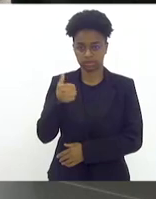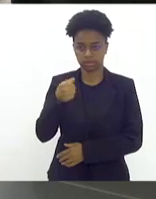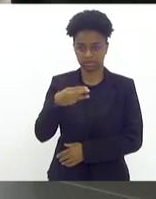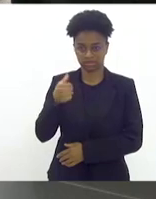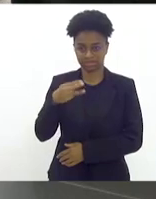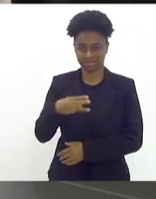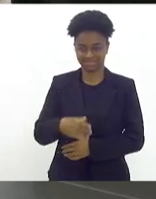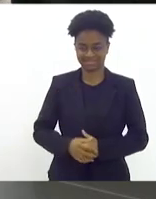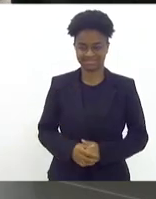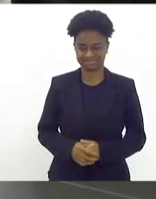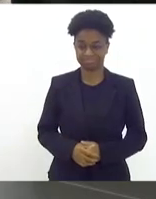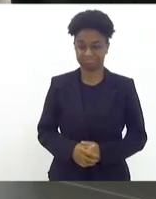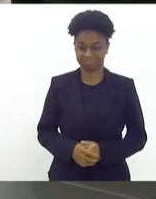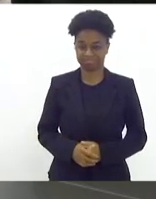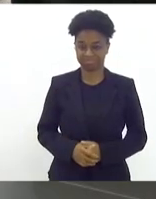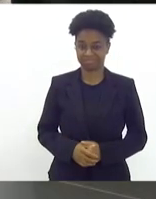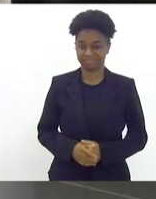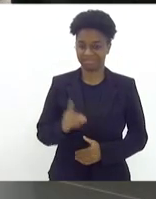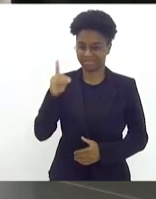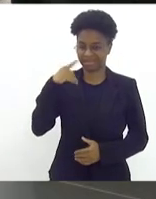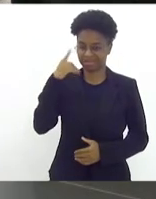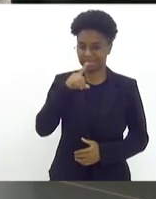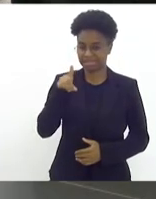só. Deputada Zeidan